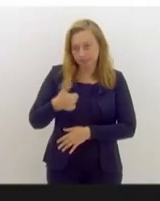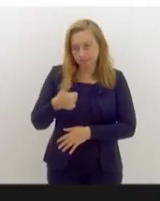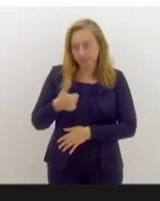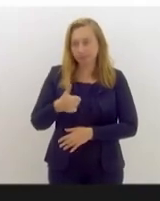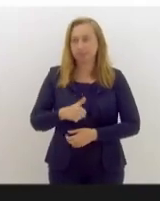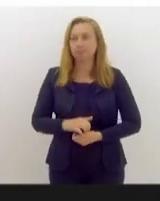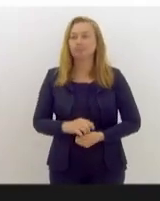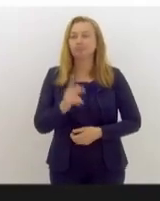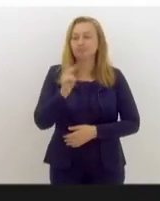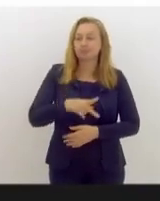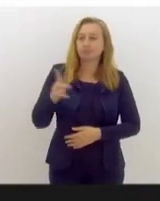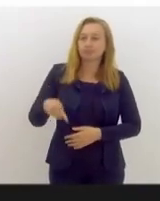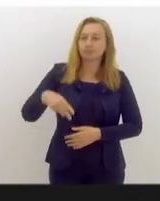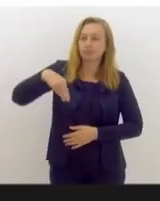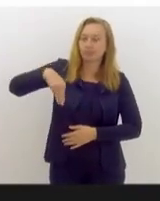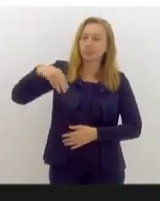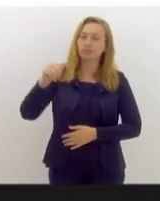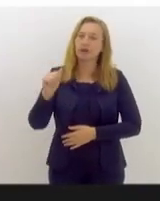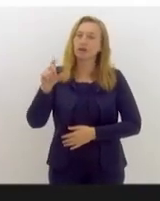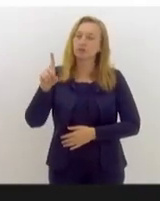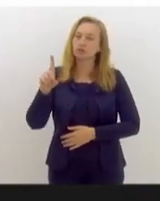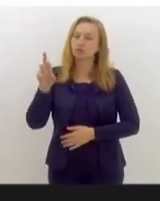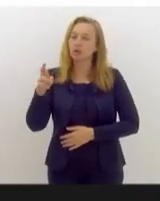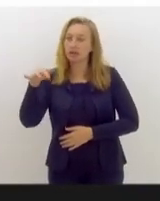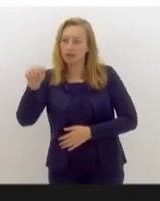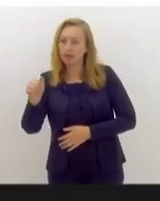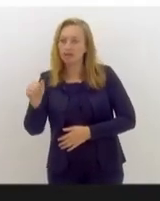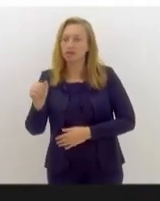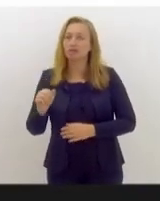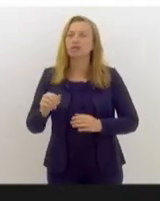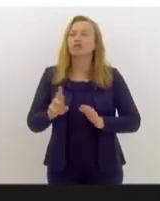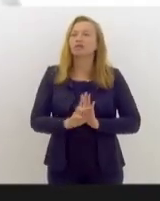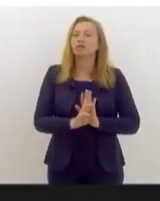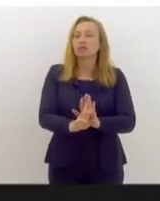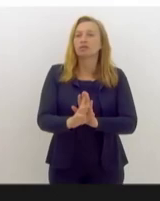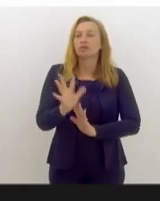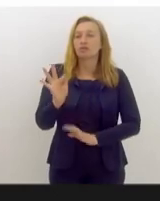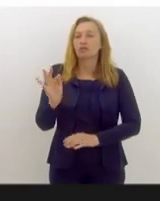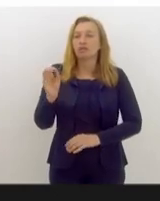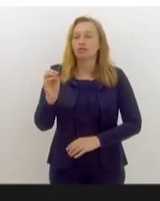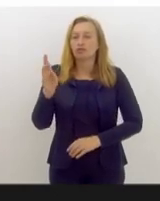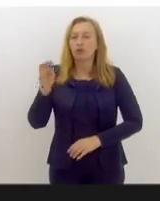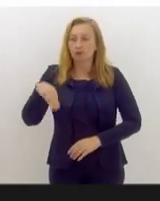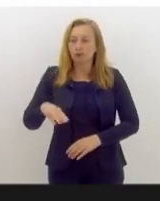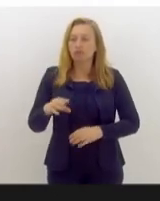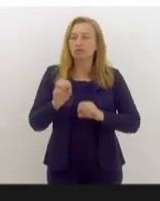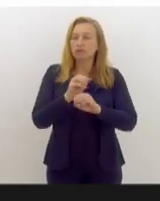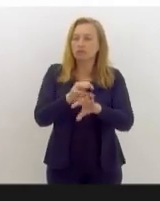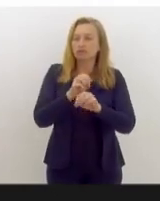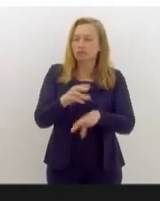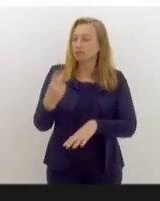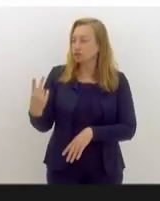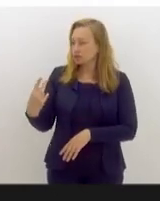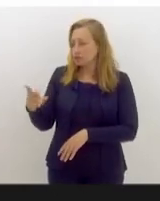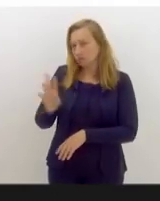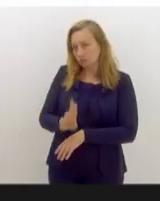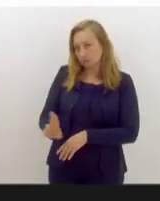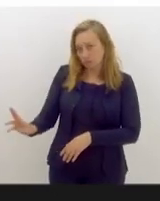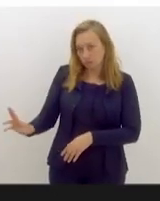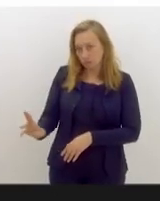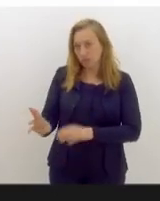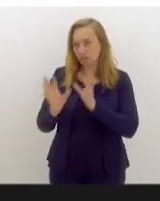ao professor Madureira, representando o Fórum de Educação. Então, em seu nome, para não